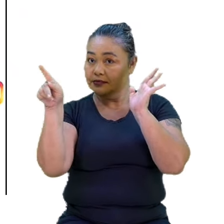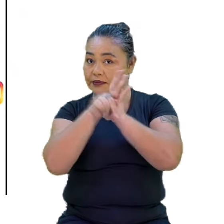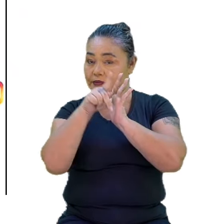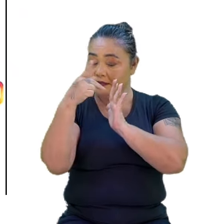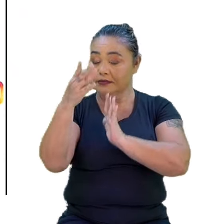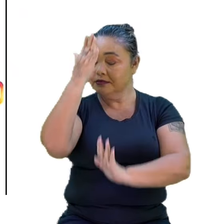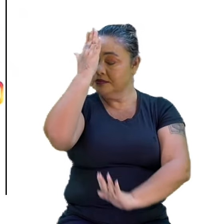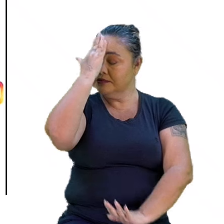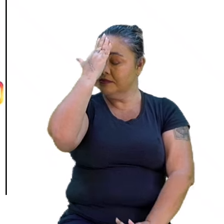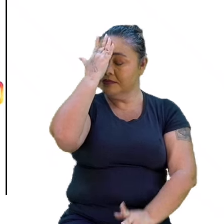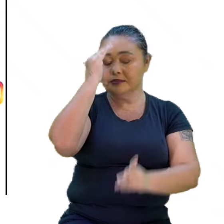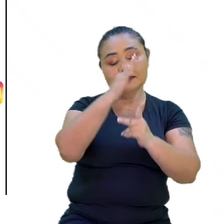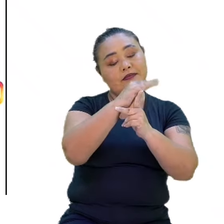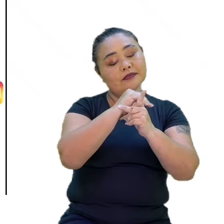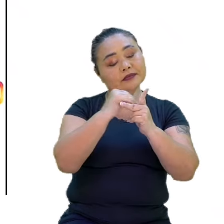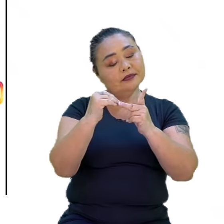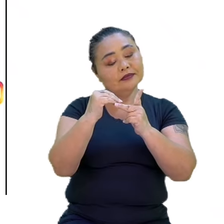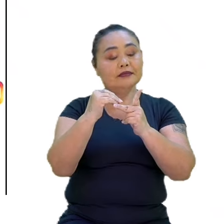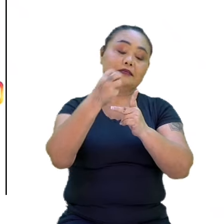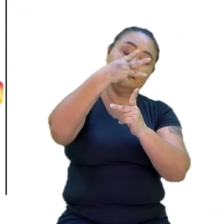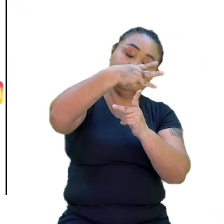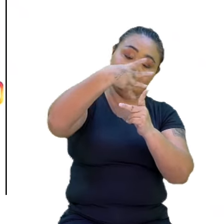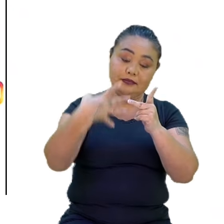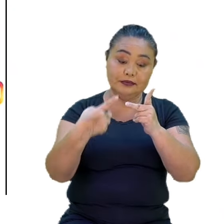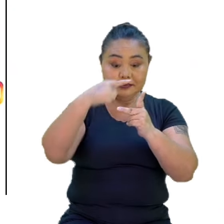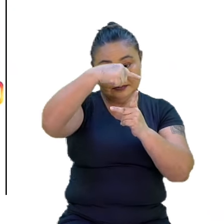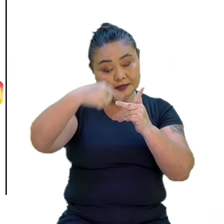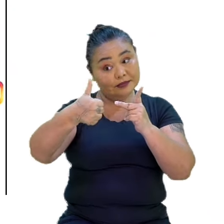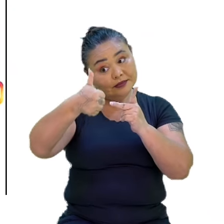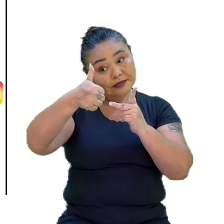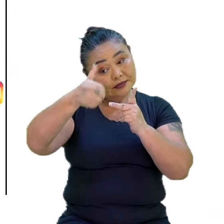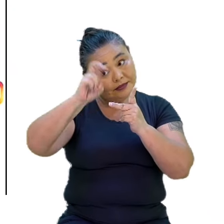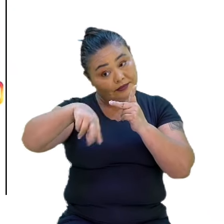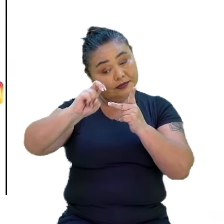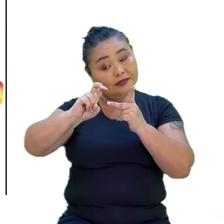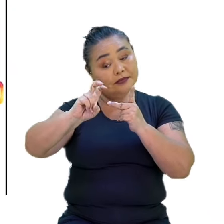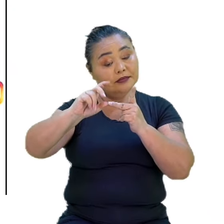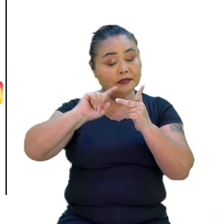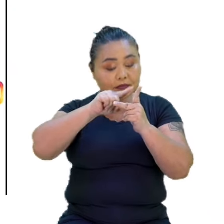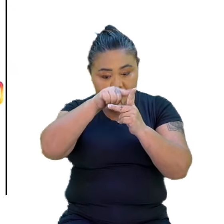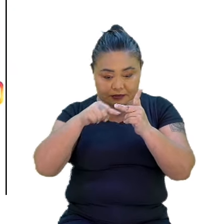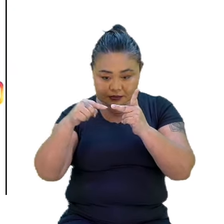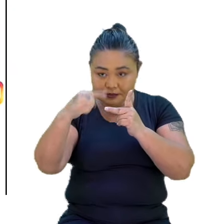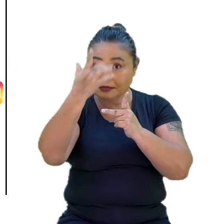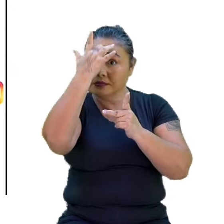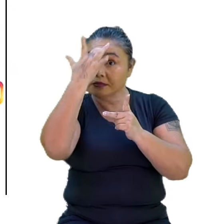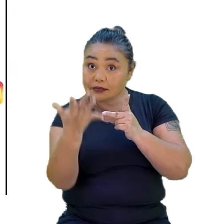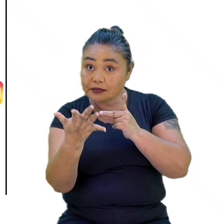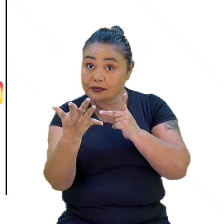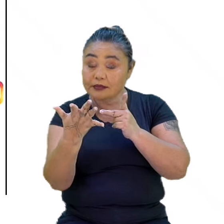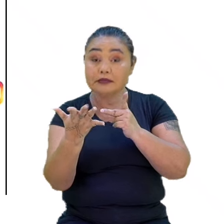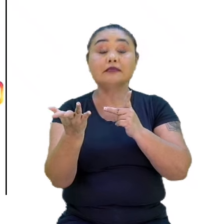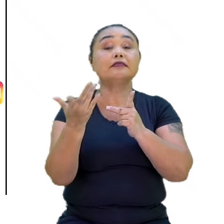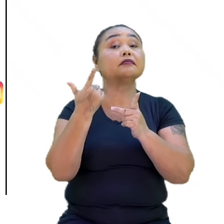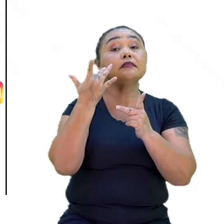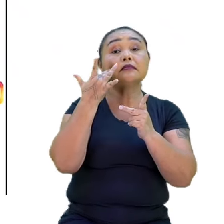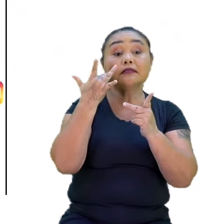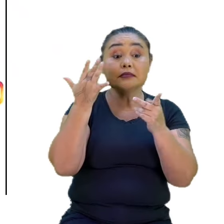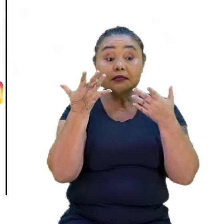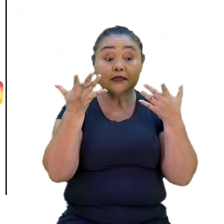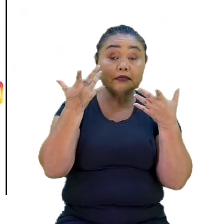exemplo sabendo que os catetos é três e 4ro já sabemos que a hipotenusa é cinco Então são algumas coisas que facilitam Não fiquem preso